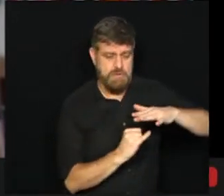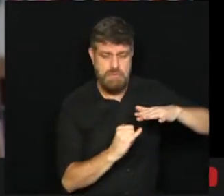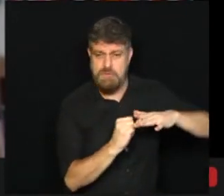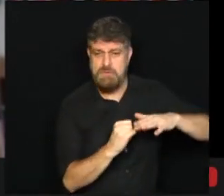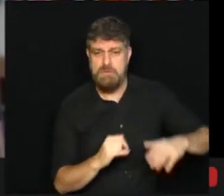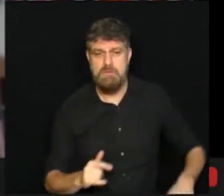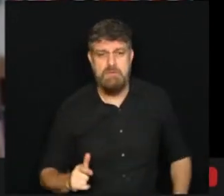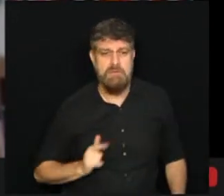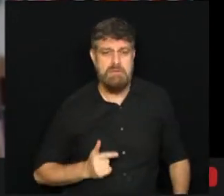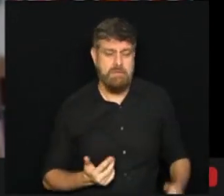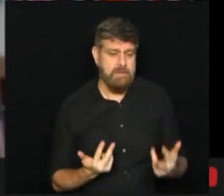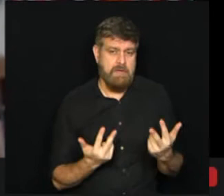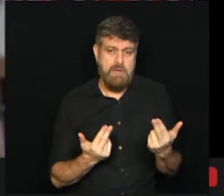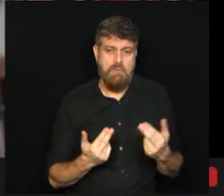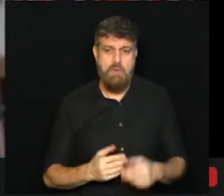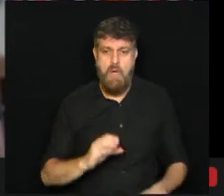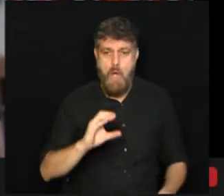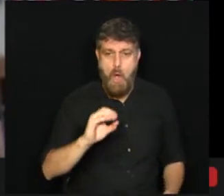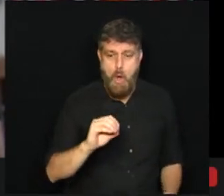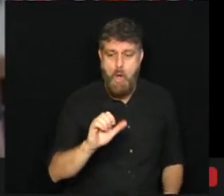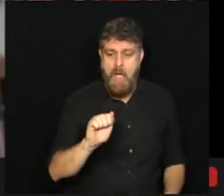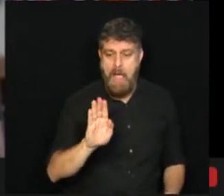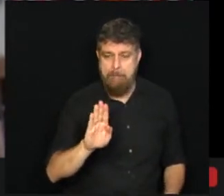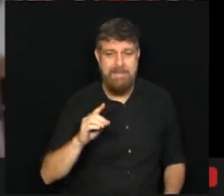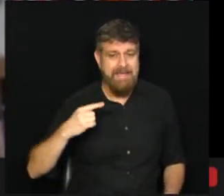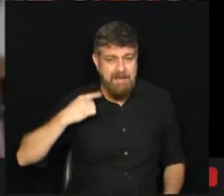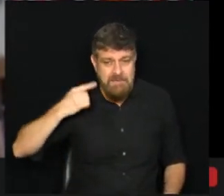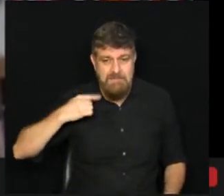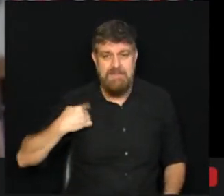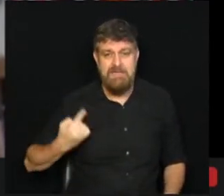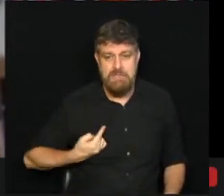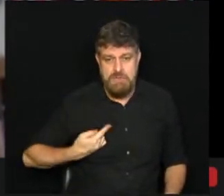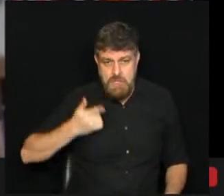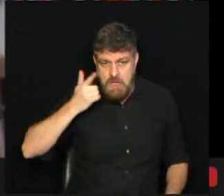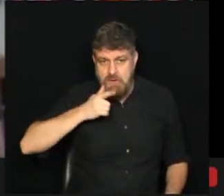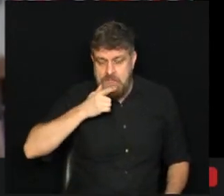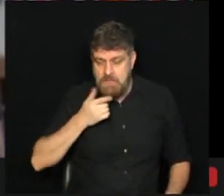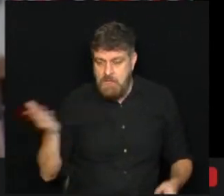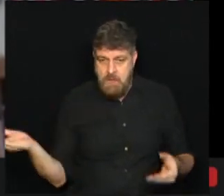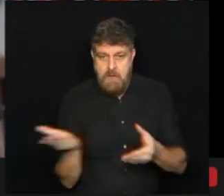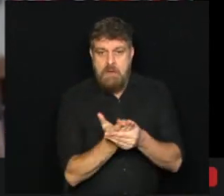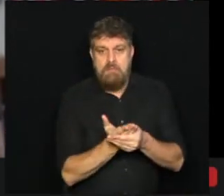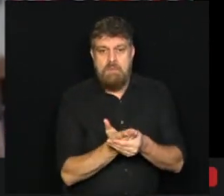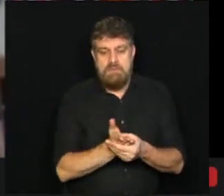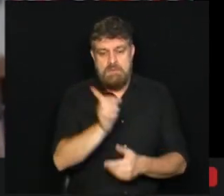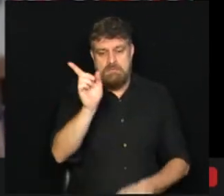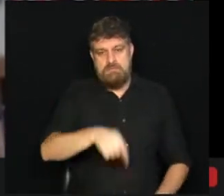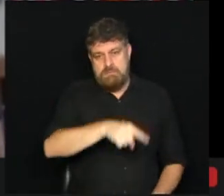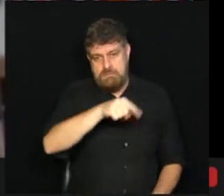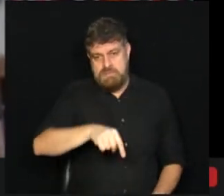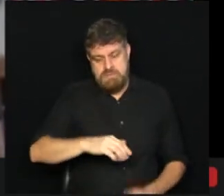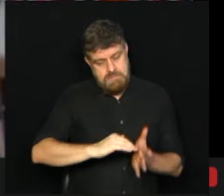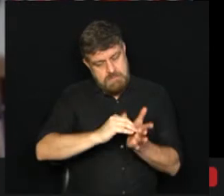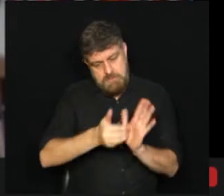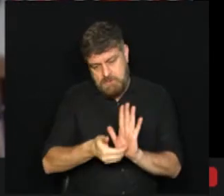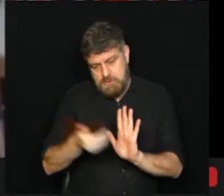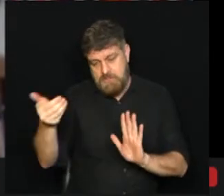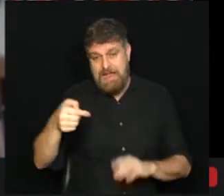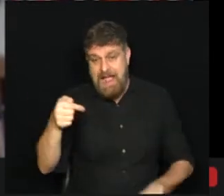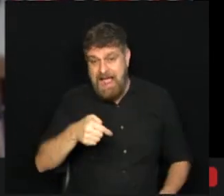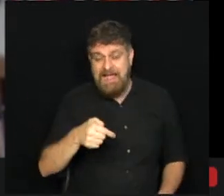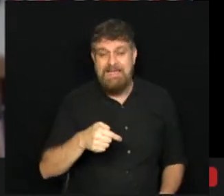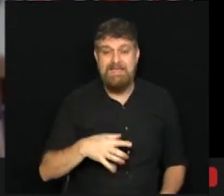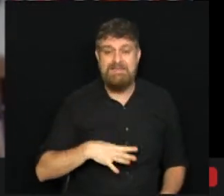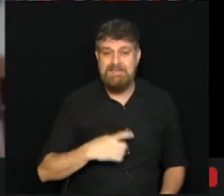como a própria OAB, enfim, a gente conseguiu reverter esse processo administrativo. Aqui em Campinas já teve o caso do professor